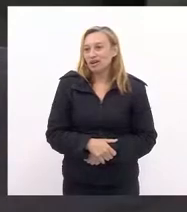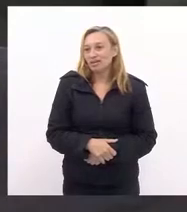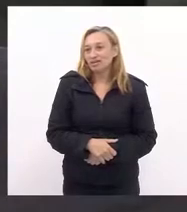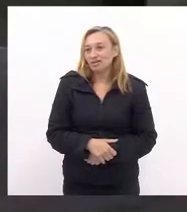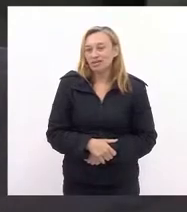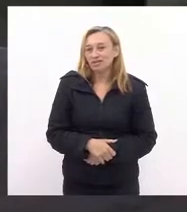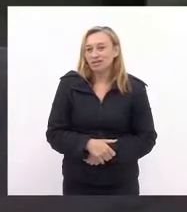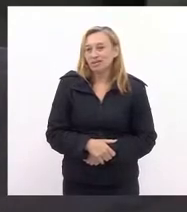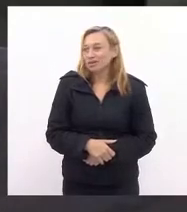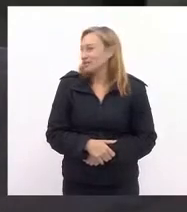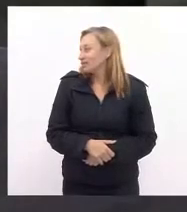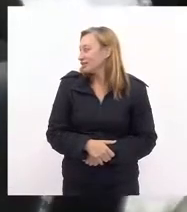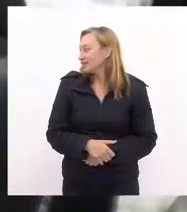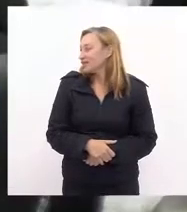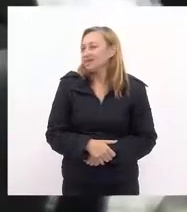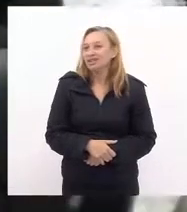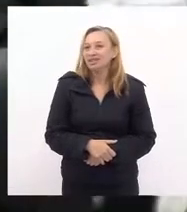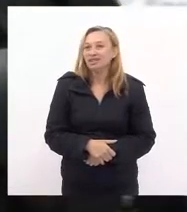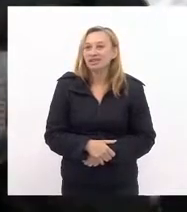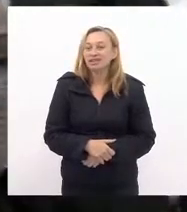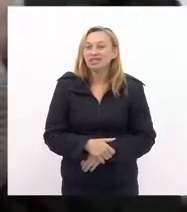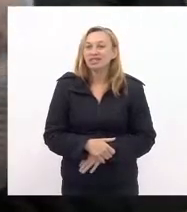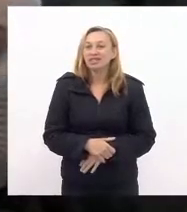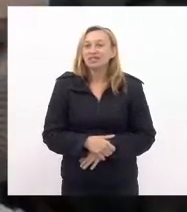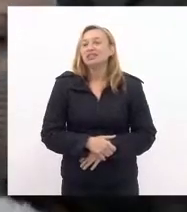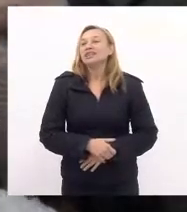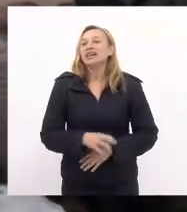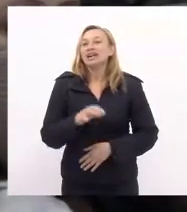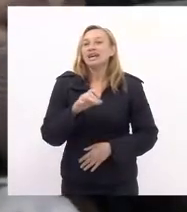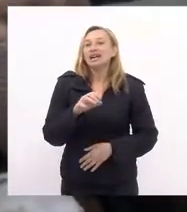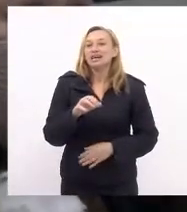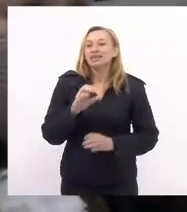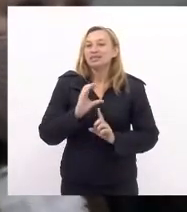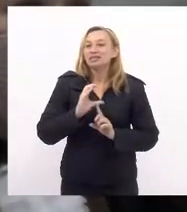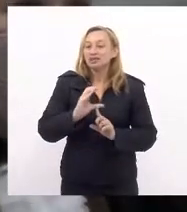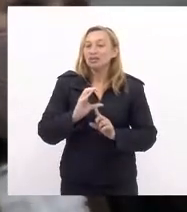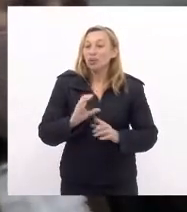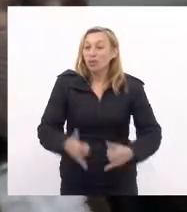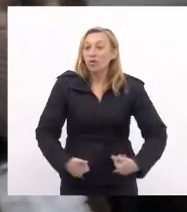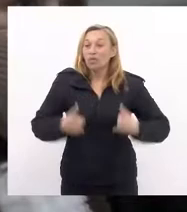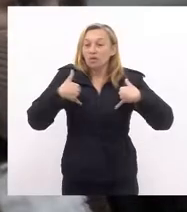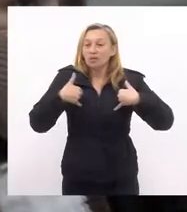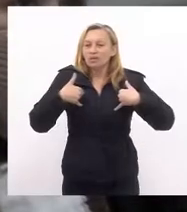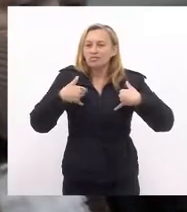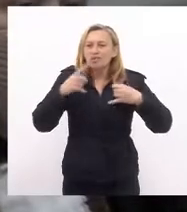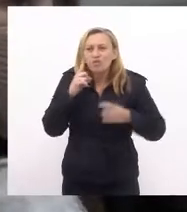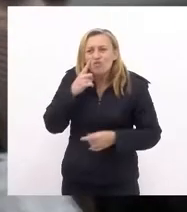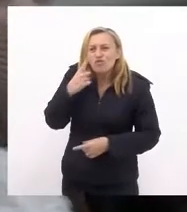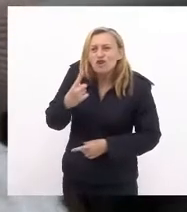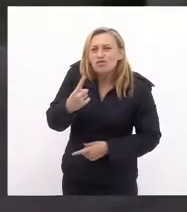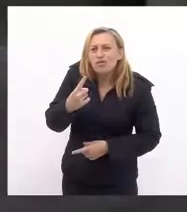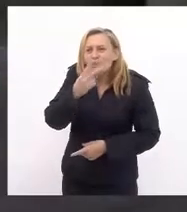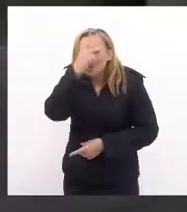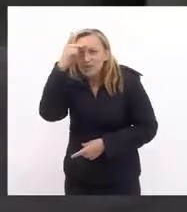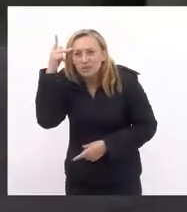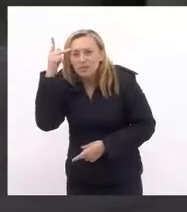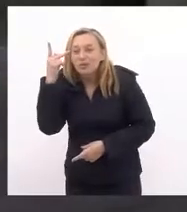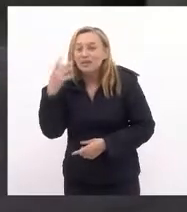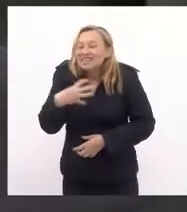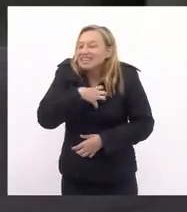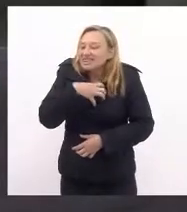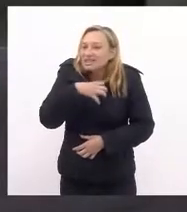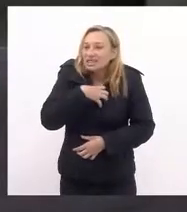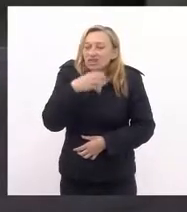E a nossa capelania, eu tenho orgulho de fazer parte dessa capelania. Sempre que eu encontro alguém se